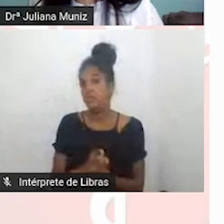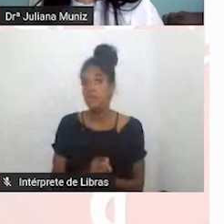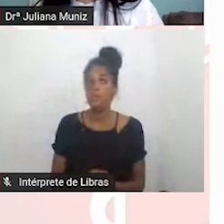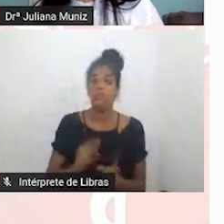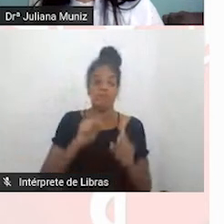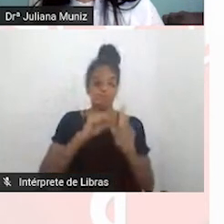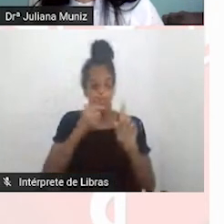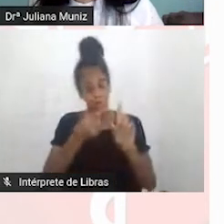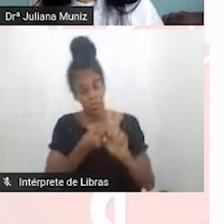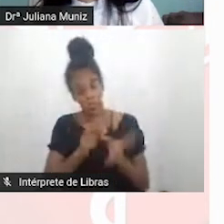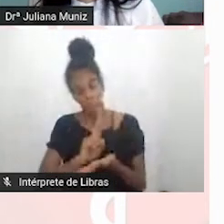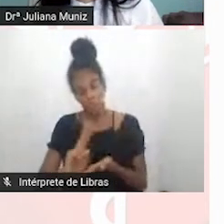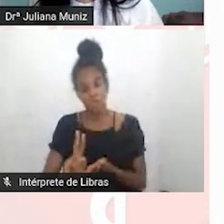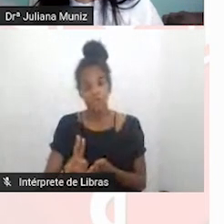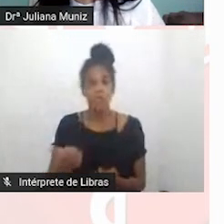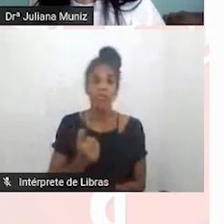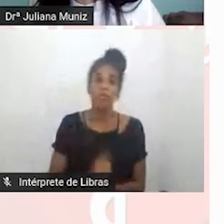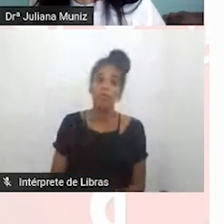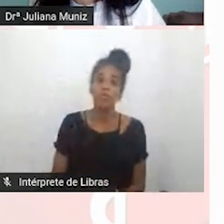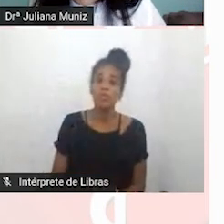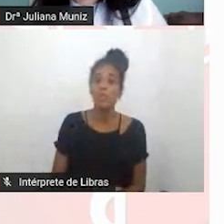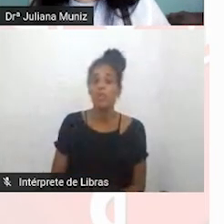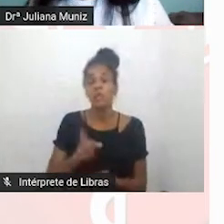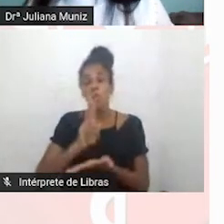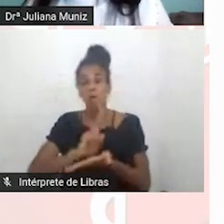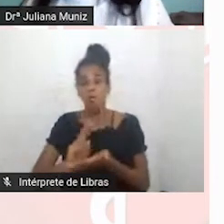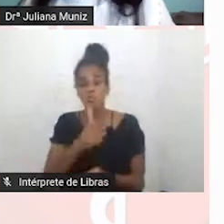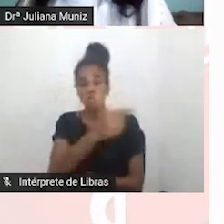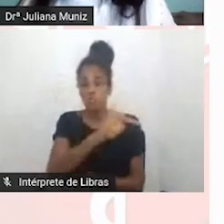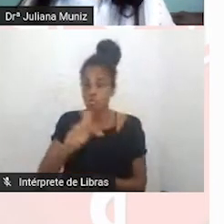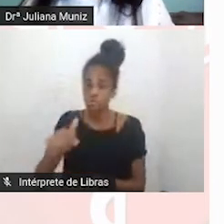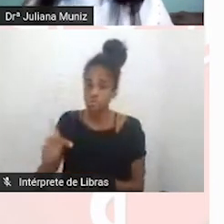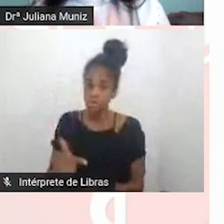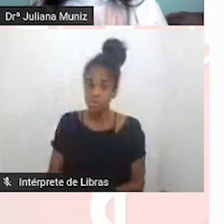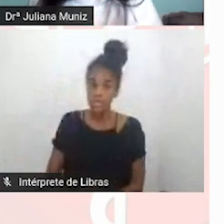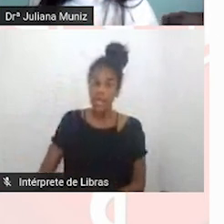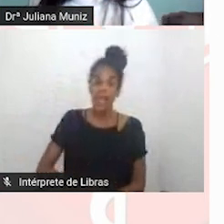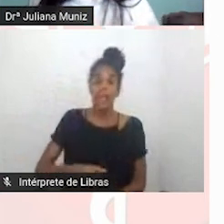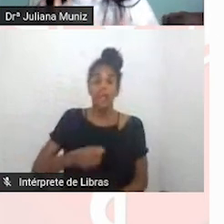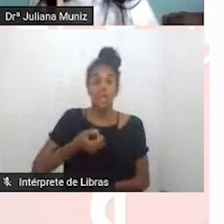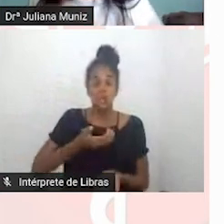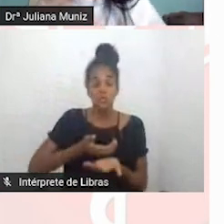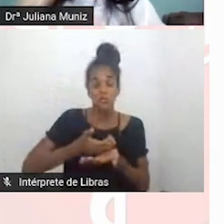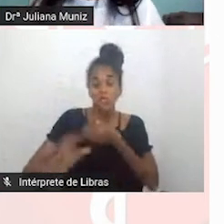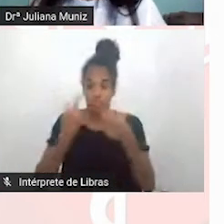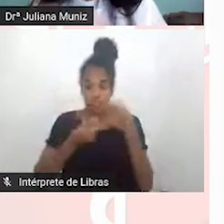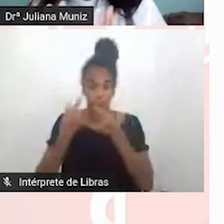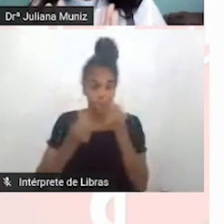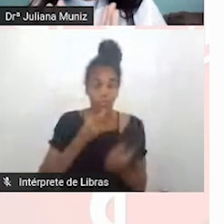enfim. Aí começaram a dar vitamina D em doses altas. Aí a Sociedade Brasileira de Endocrinologia disse, veja